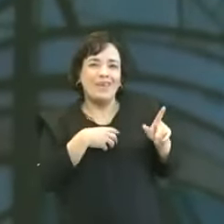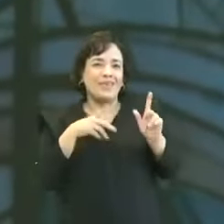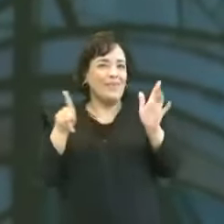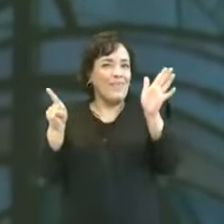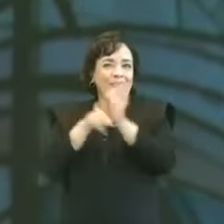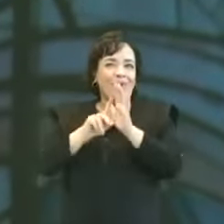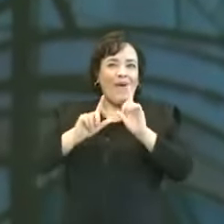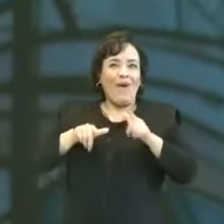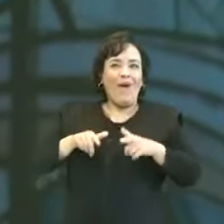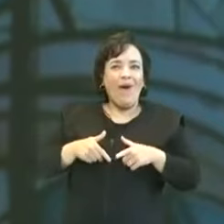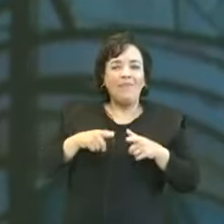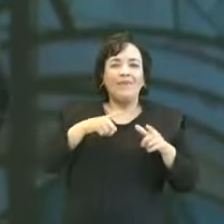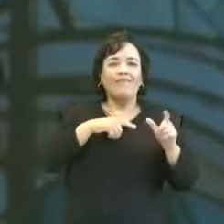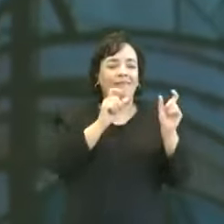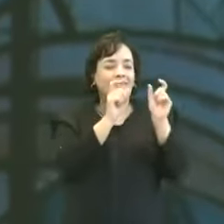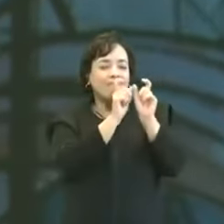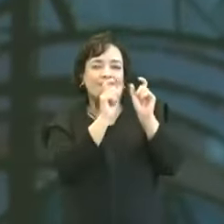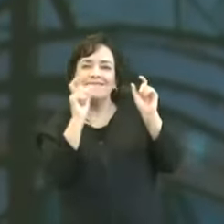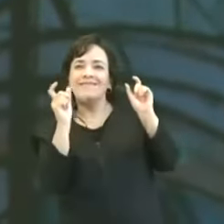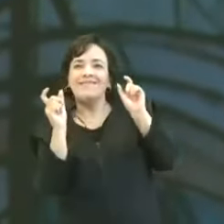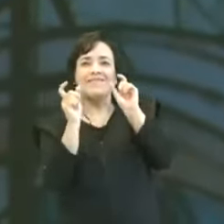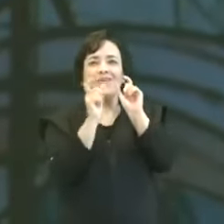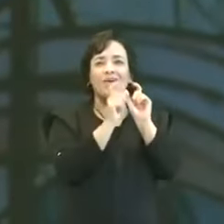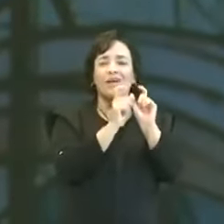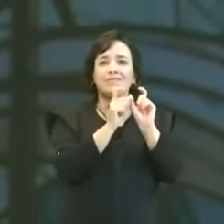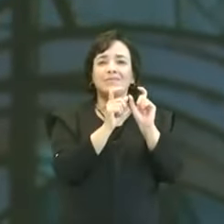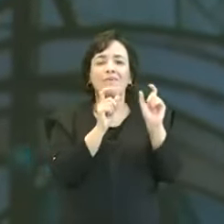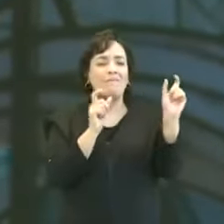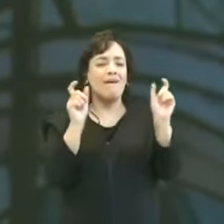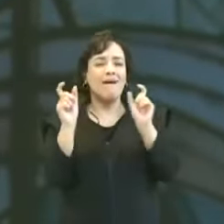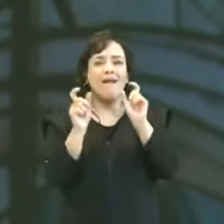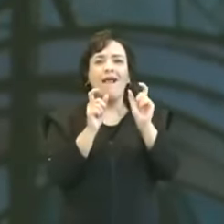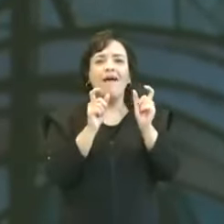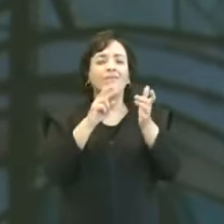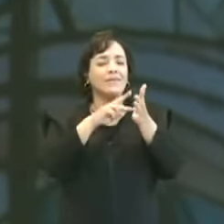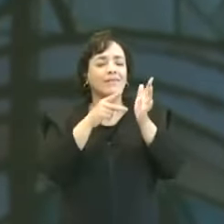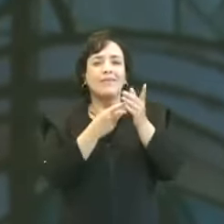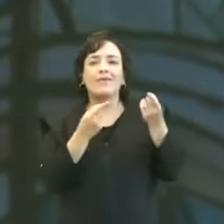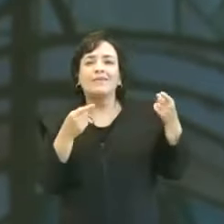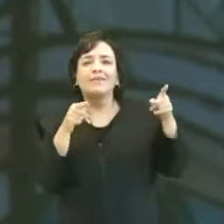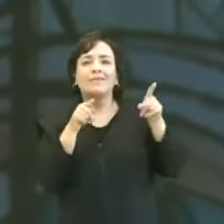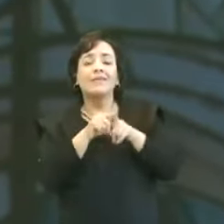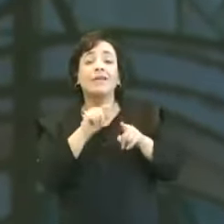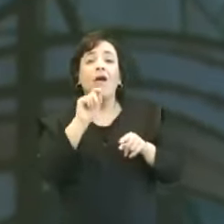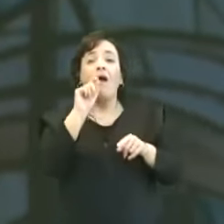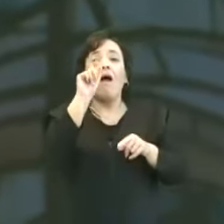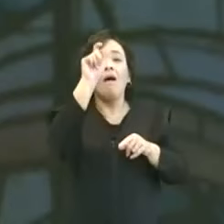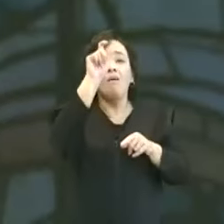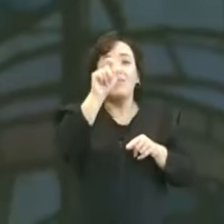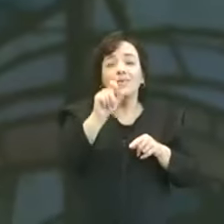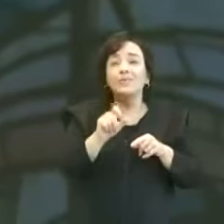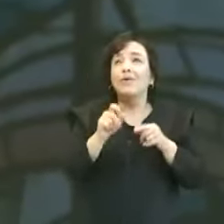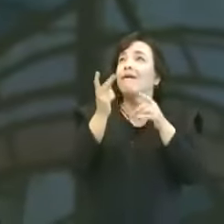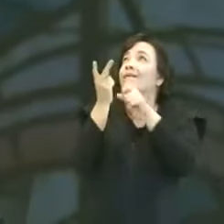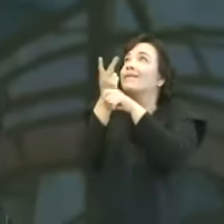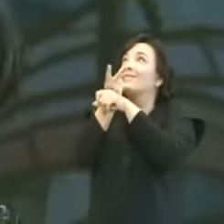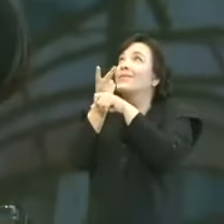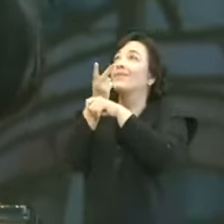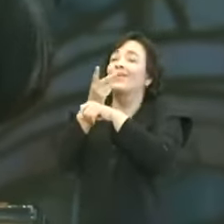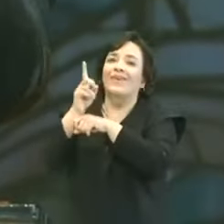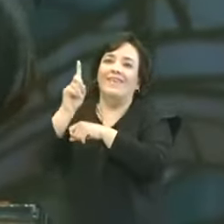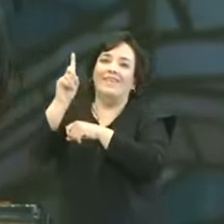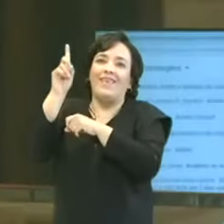um paralelismo sinônimo, ele está falando duas vezes a mesma coisa. Aquele que habita no esconderijo. Se